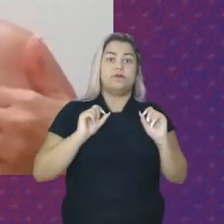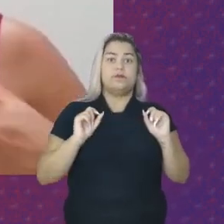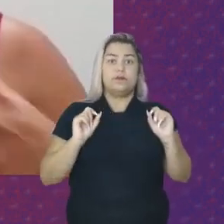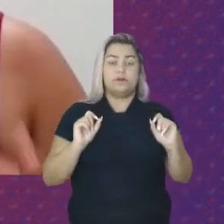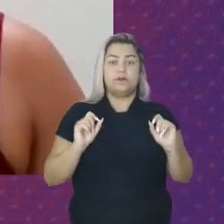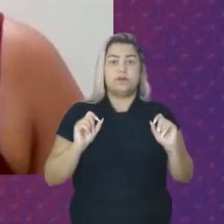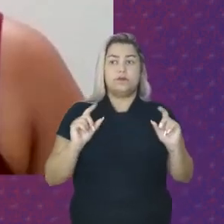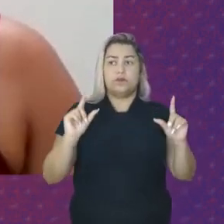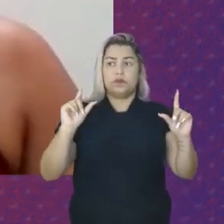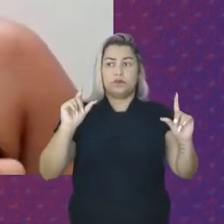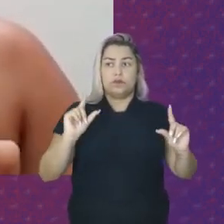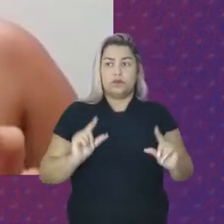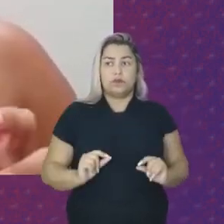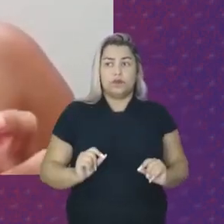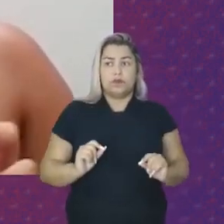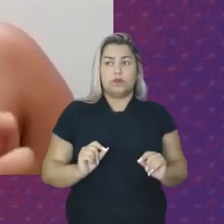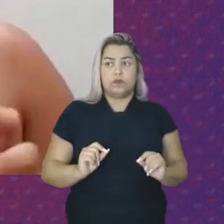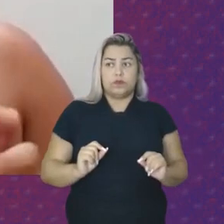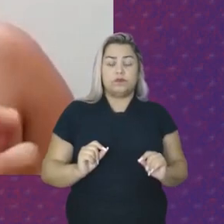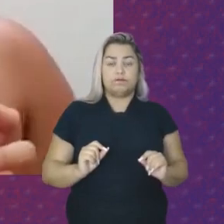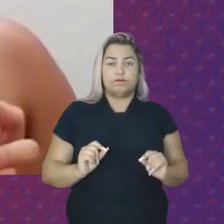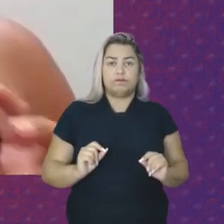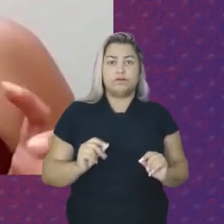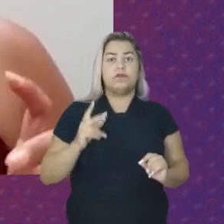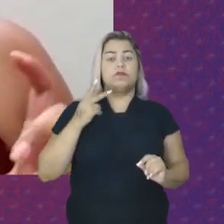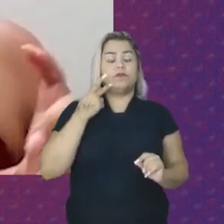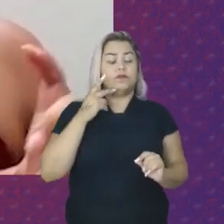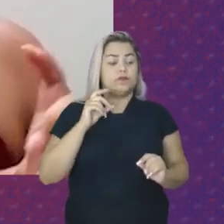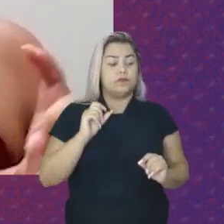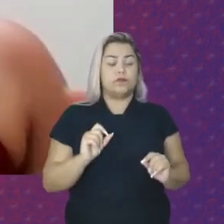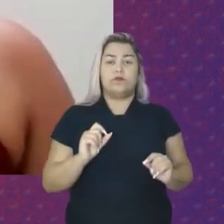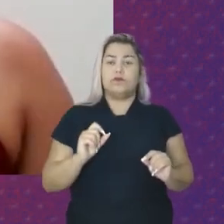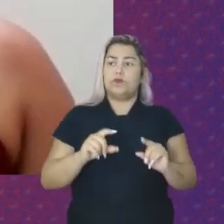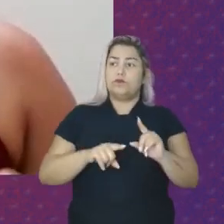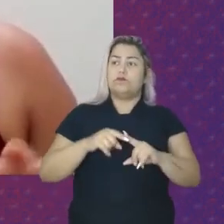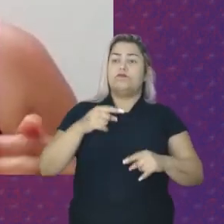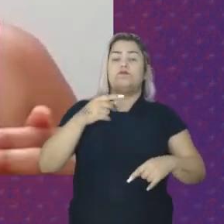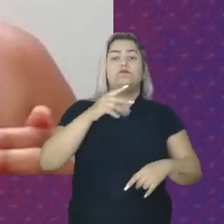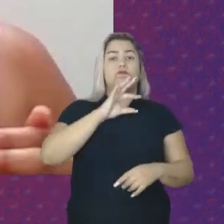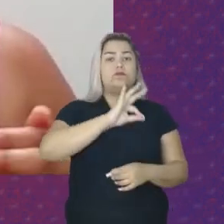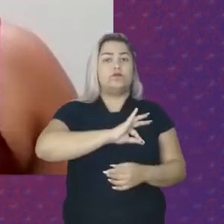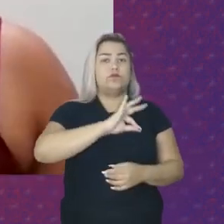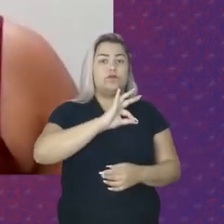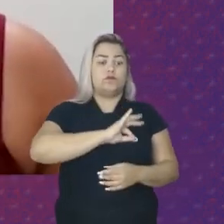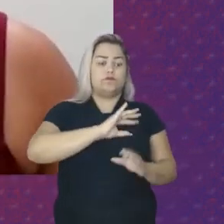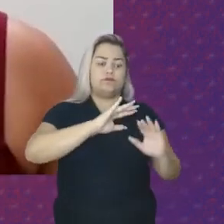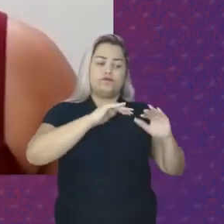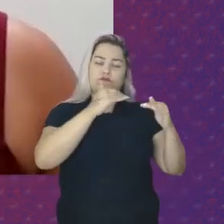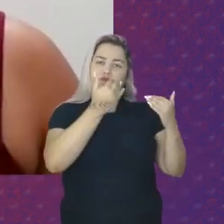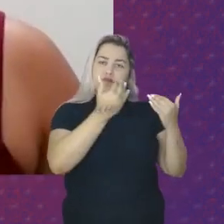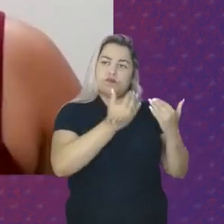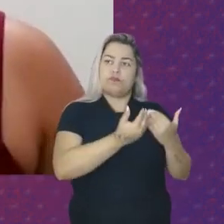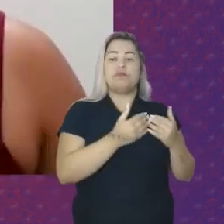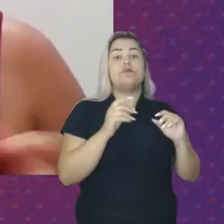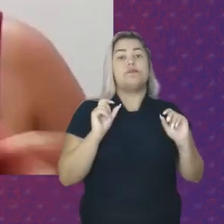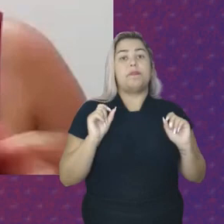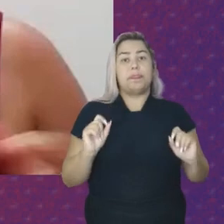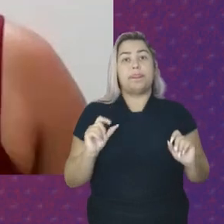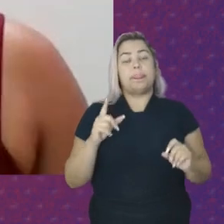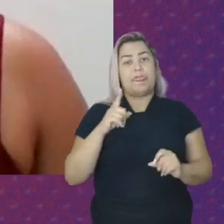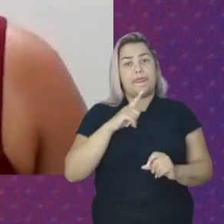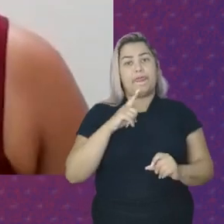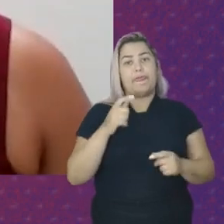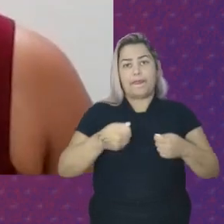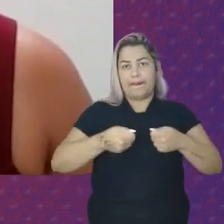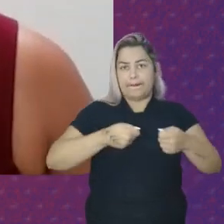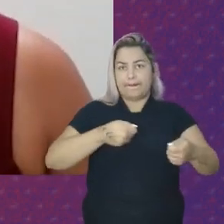a redução do uso da força, né? Então, para uma articulação de uma polícia comunitária, de bem